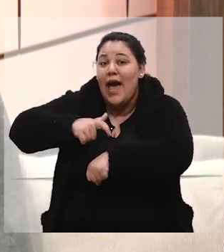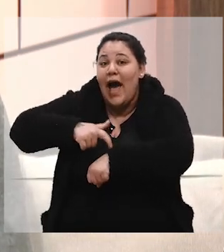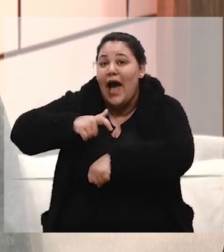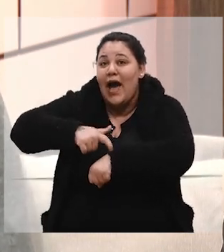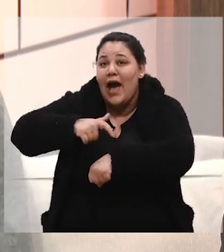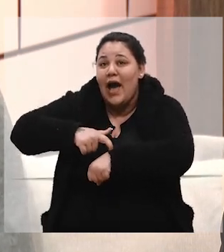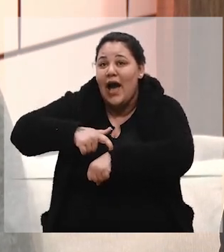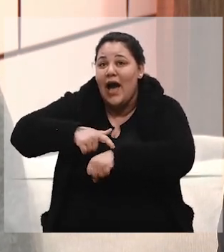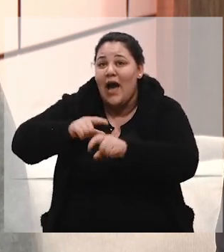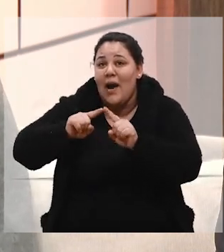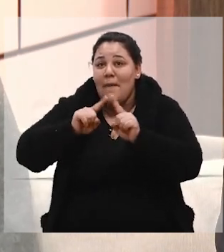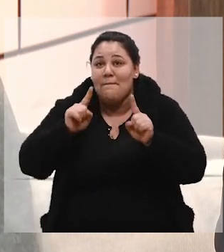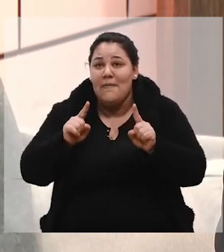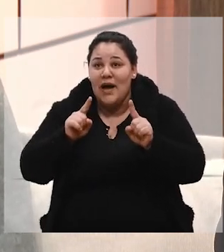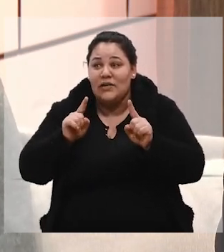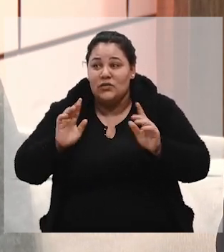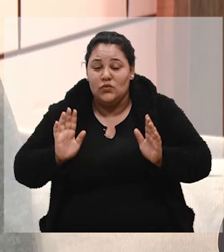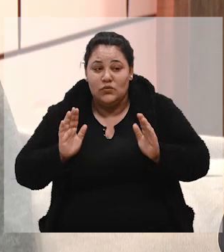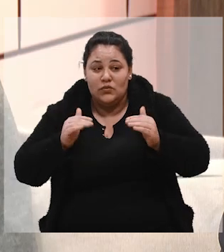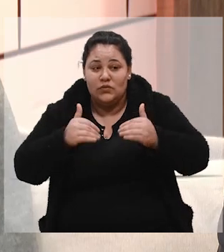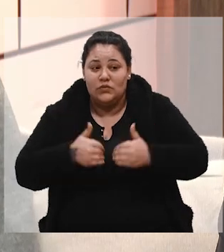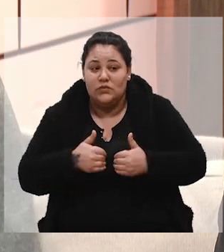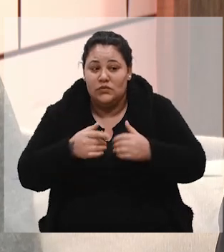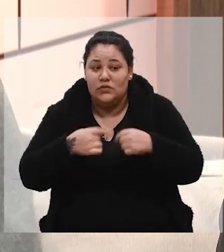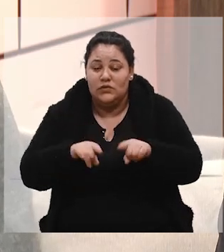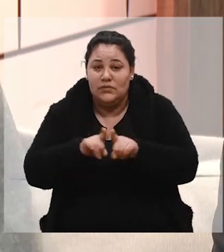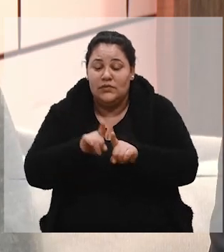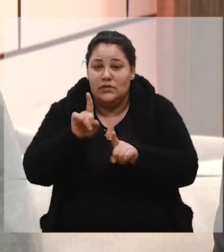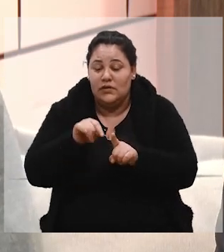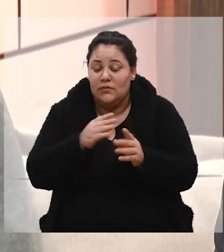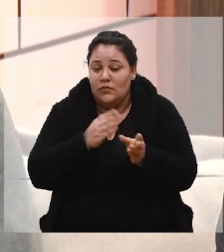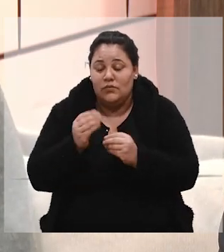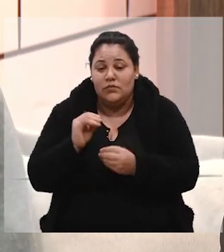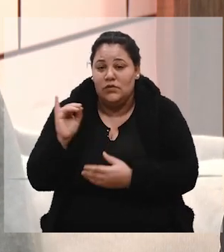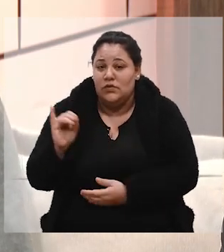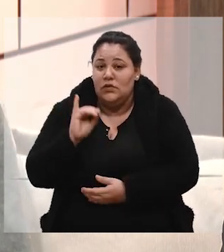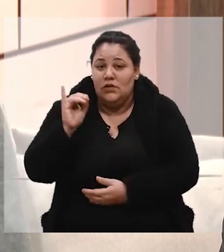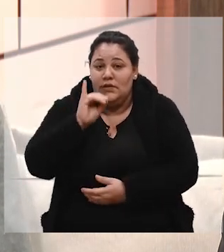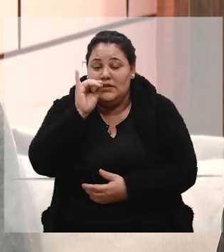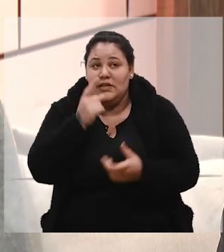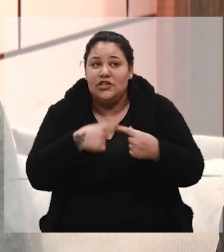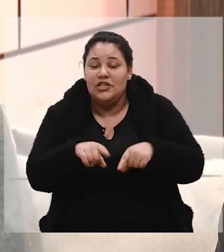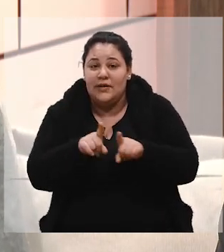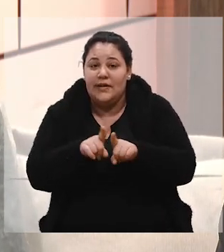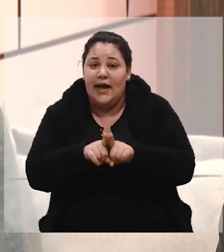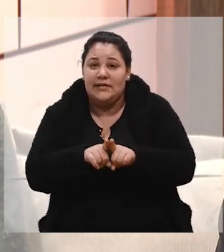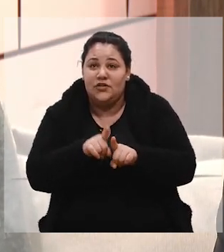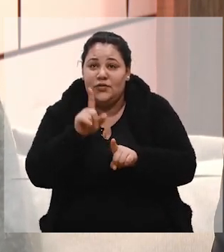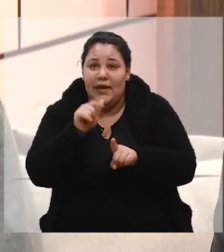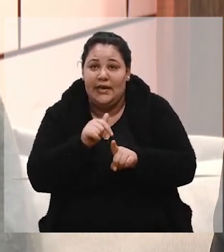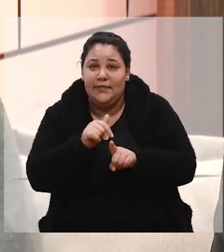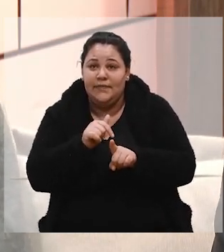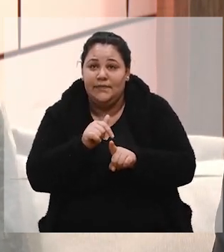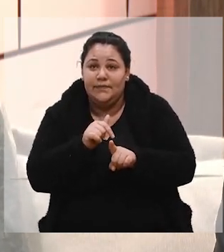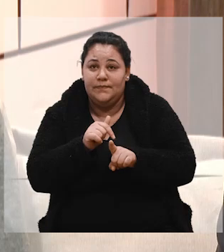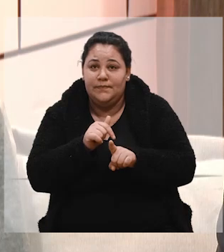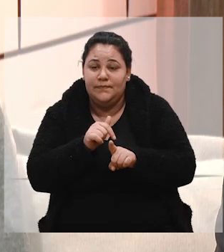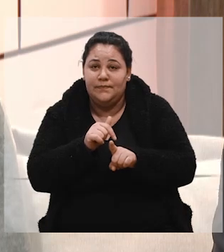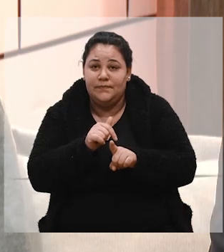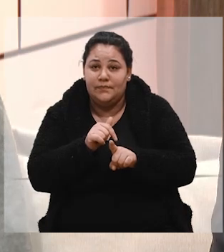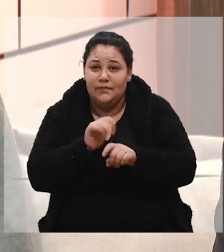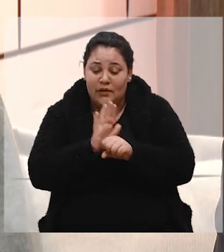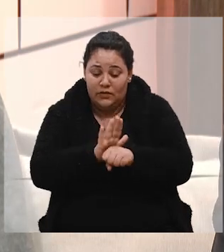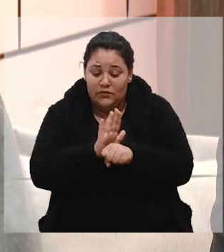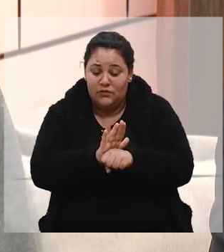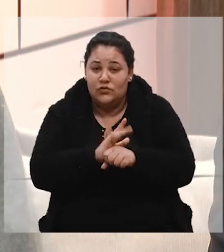o autista ele precisa de previsibilidade, é fundamental para eles. Isso ajuda eles a se